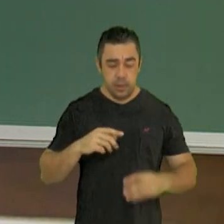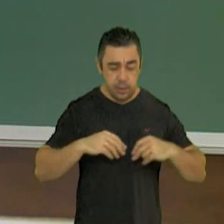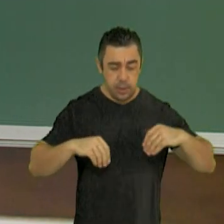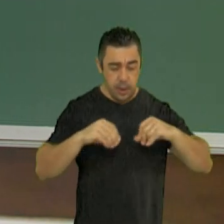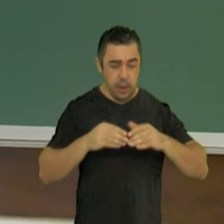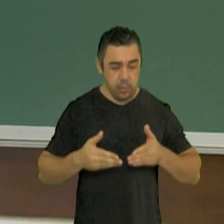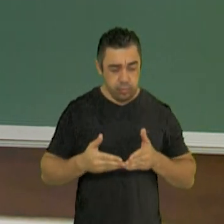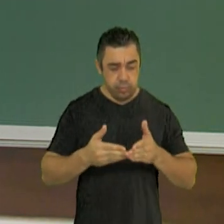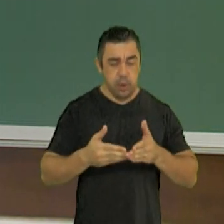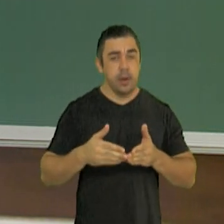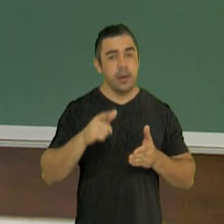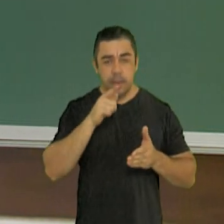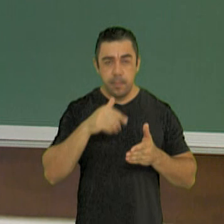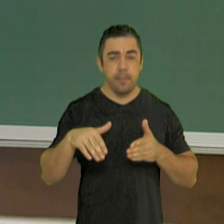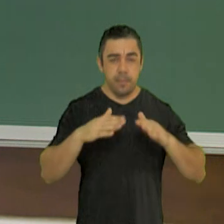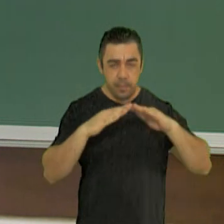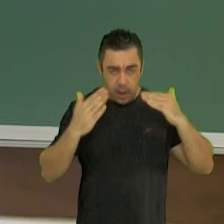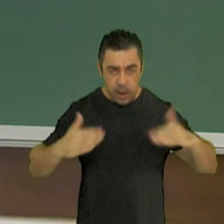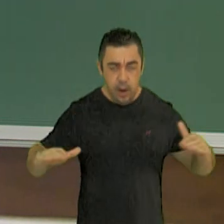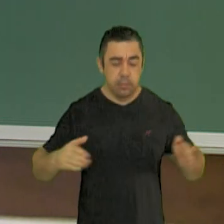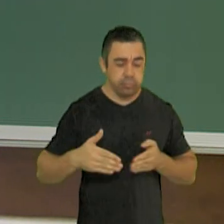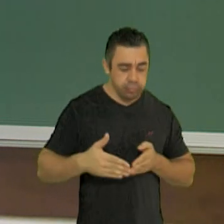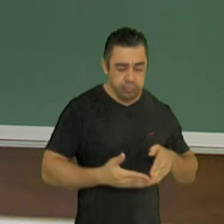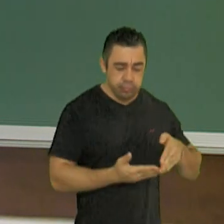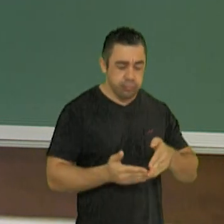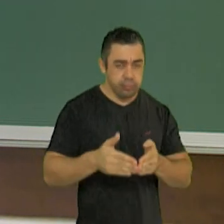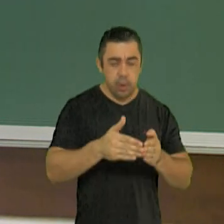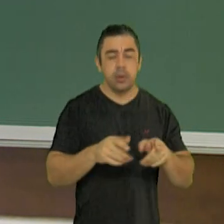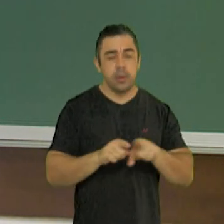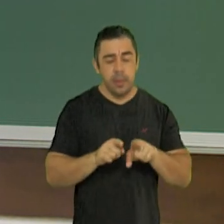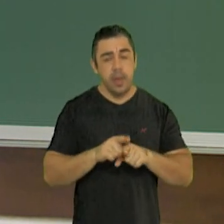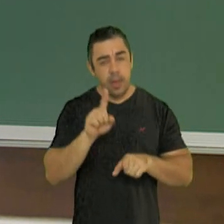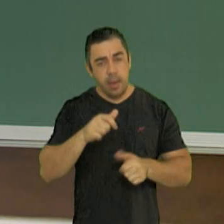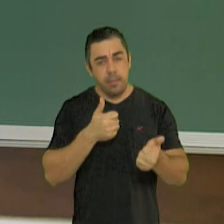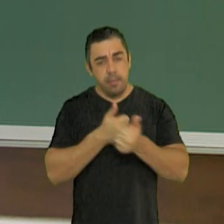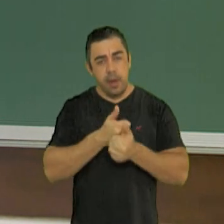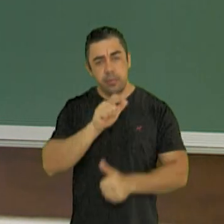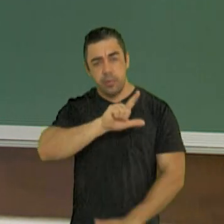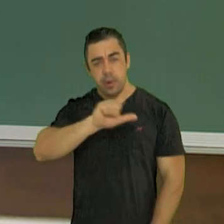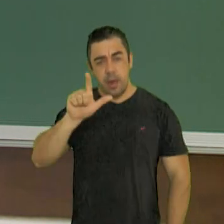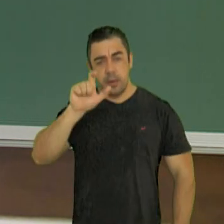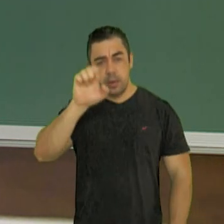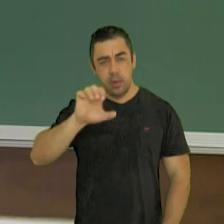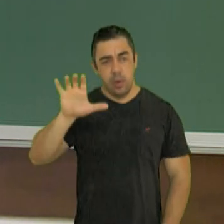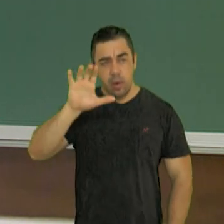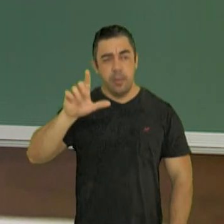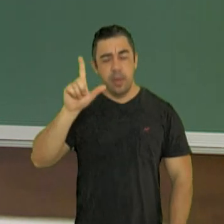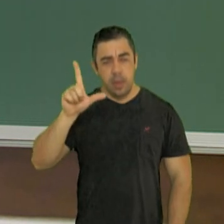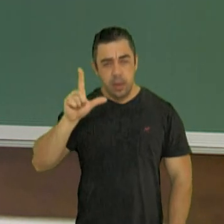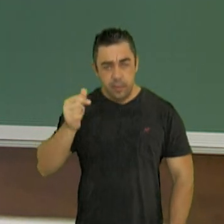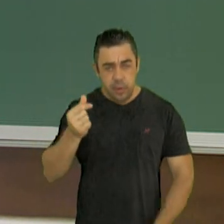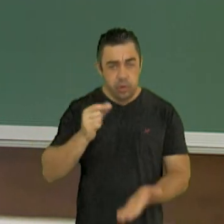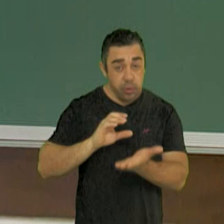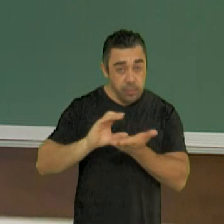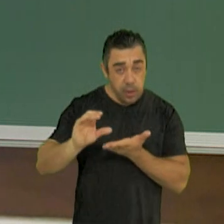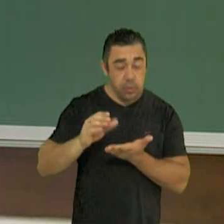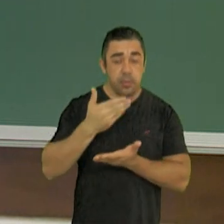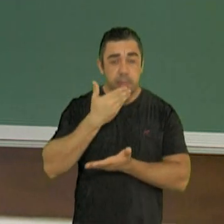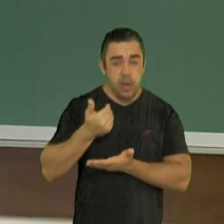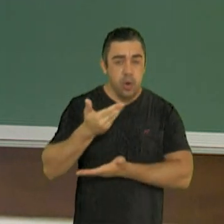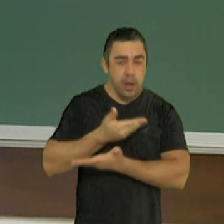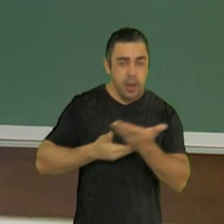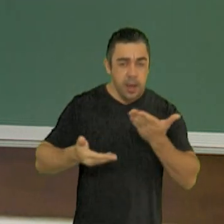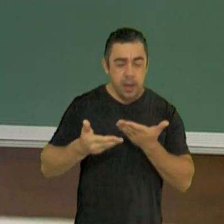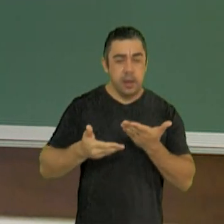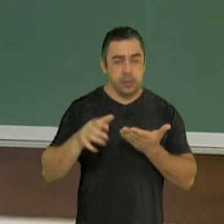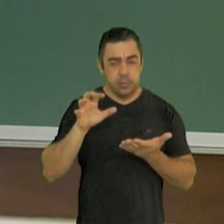e passa pelo leste europeu. Então, esses países estão recebendo esses investimentos para melhorar essa relação aí